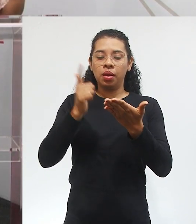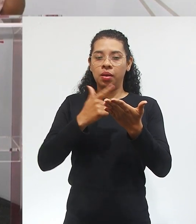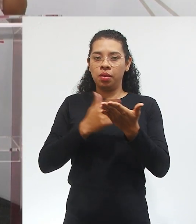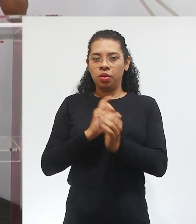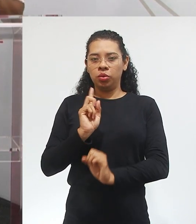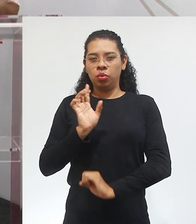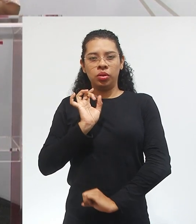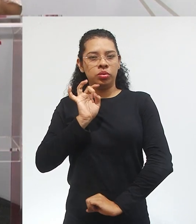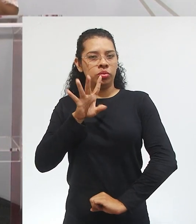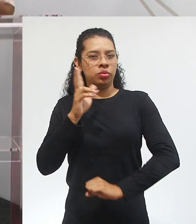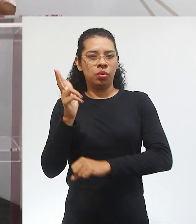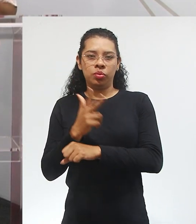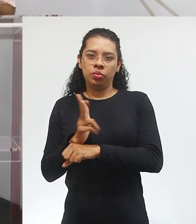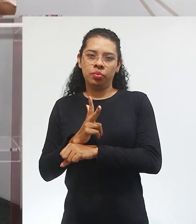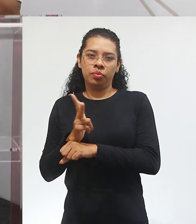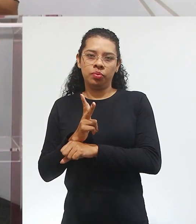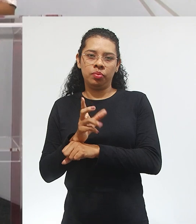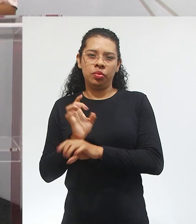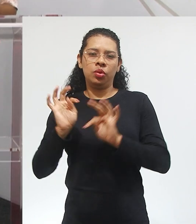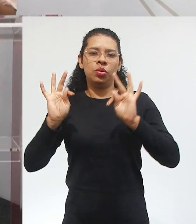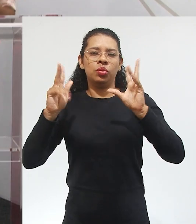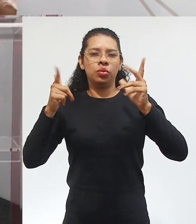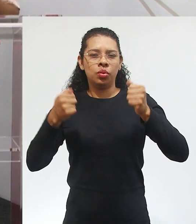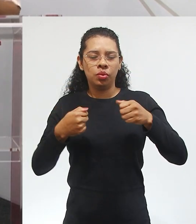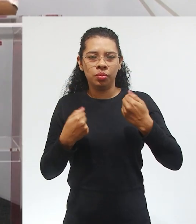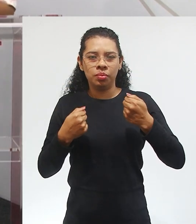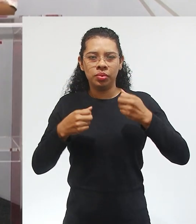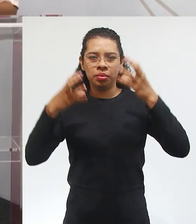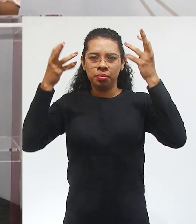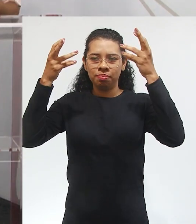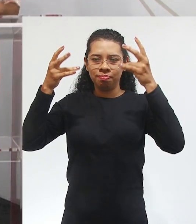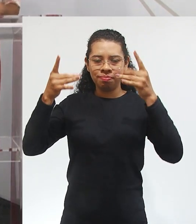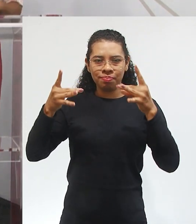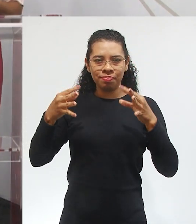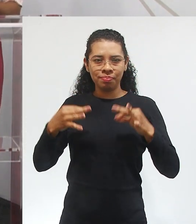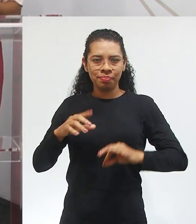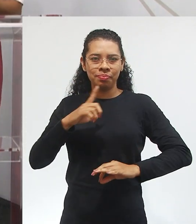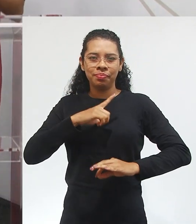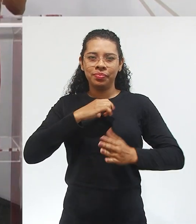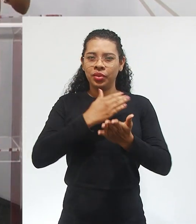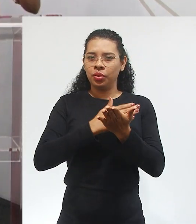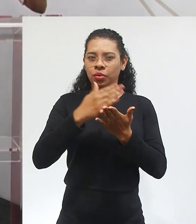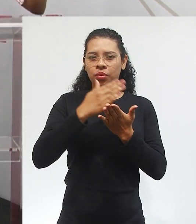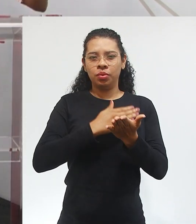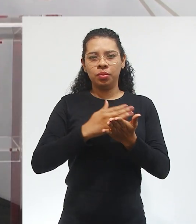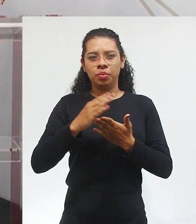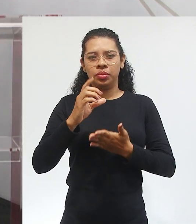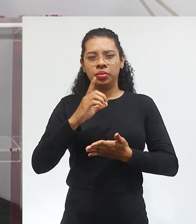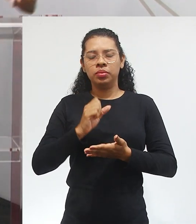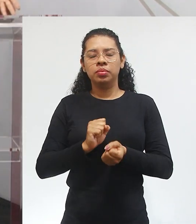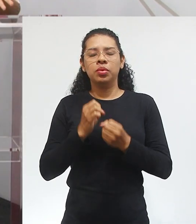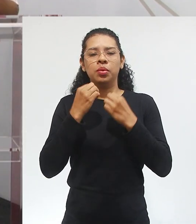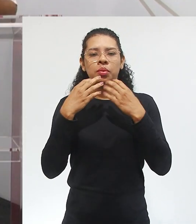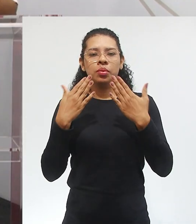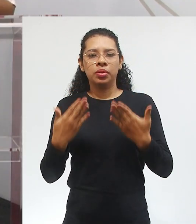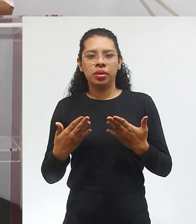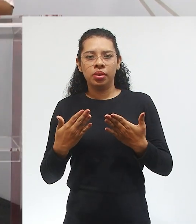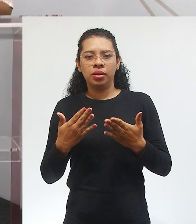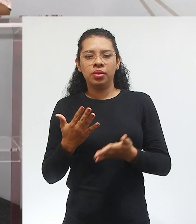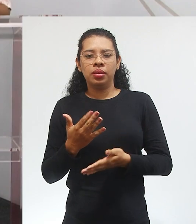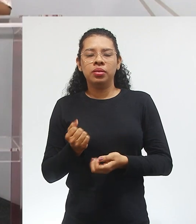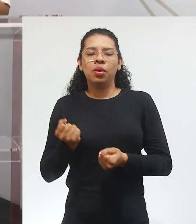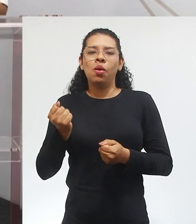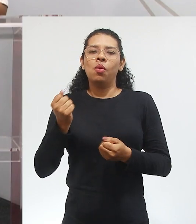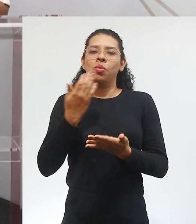se apeguem apenas a este vídeo. Até porque esses lançamentos são bem introdutórios aqui. Tem muita coisa além disso. Tá